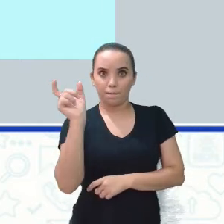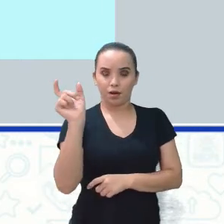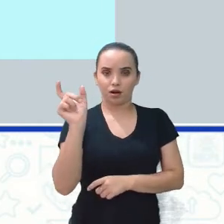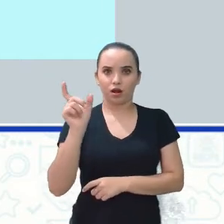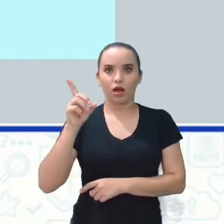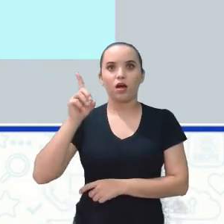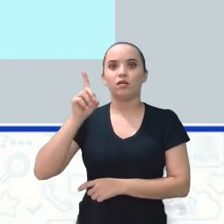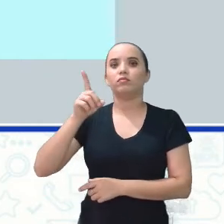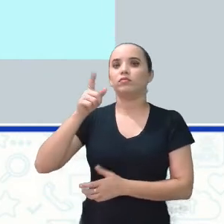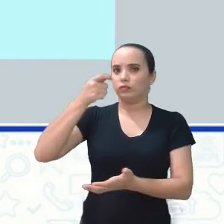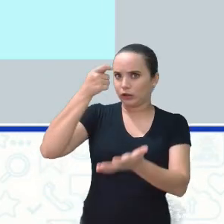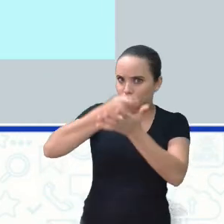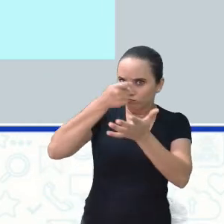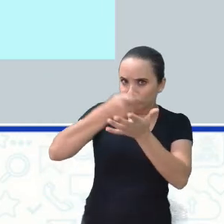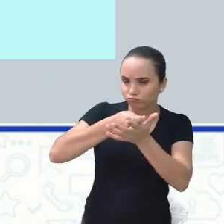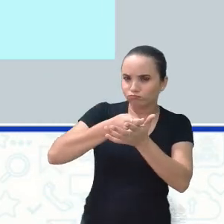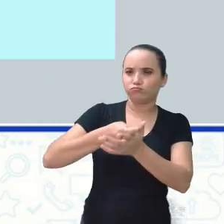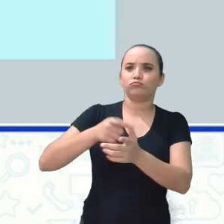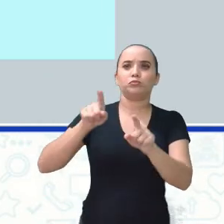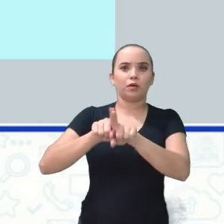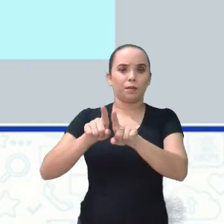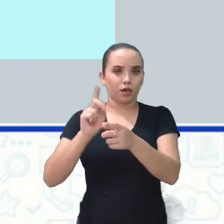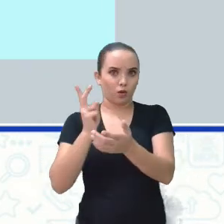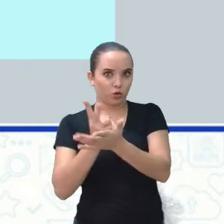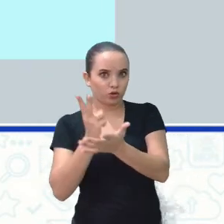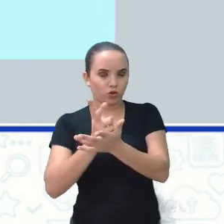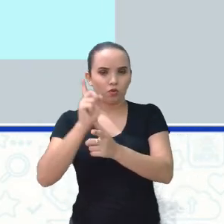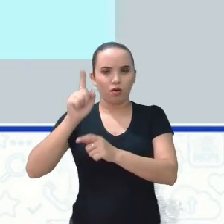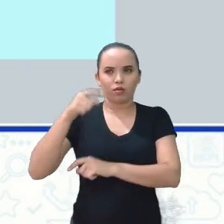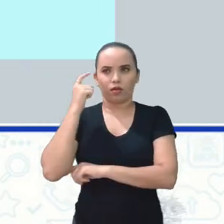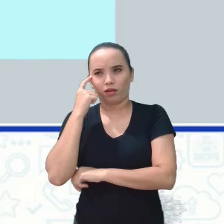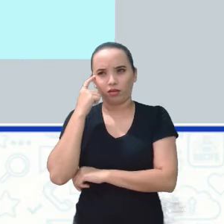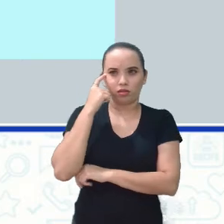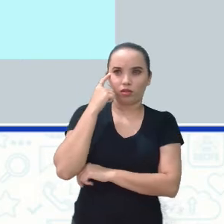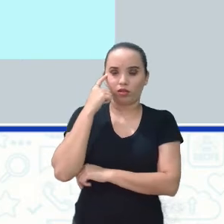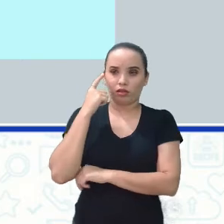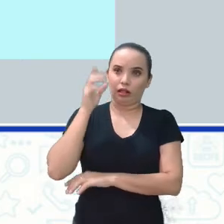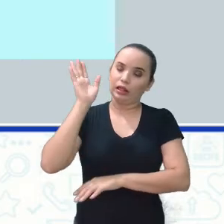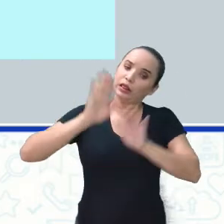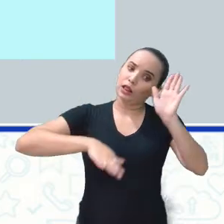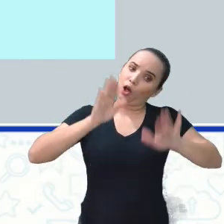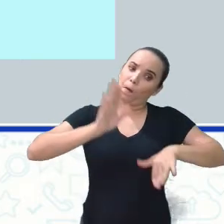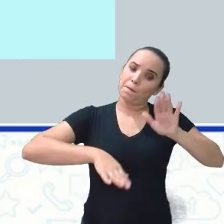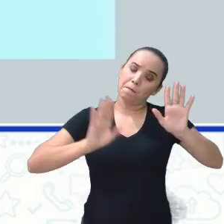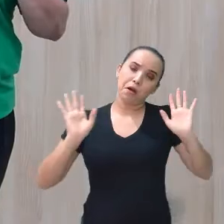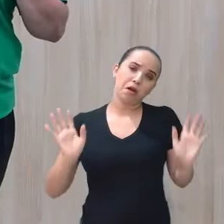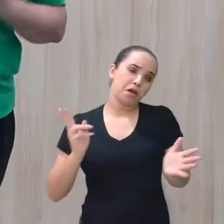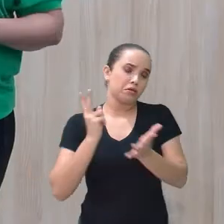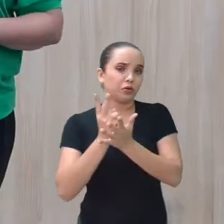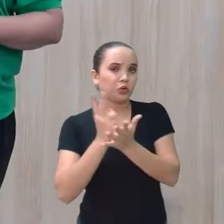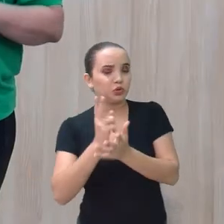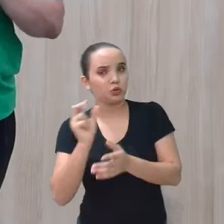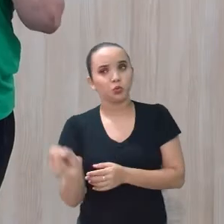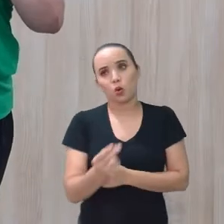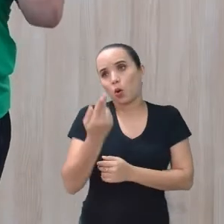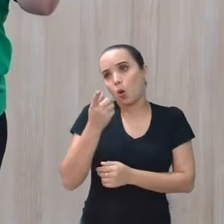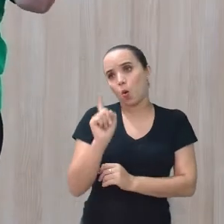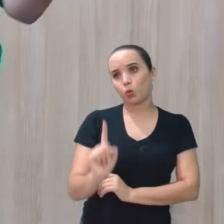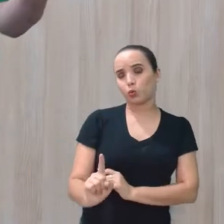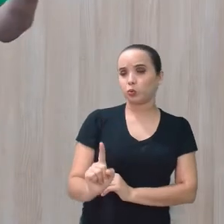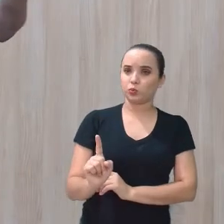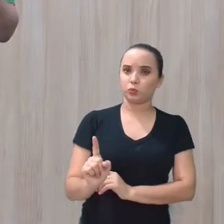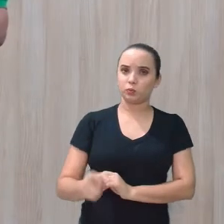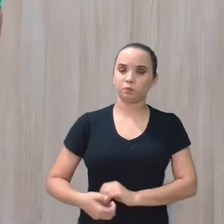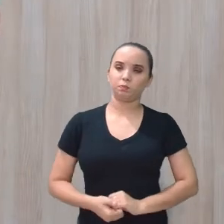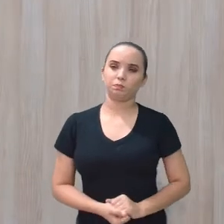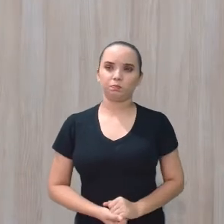continuar, da ideia de uma possibilidade. Acredita-se que as lives possam